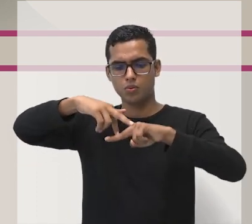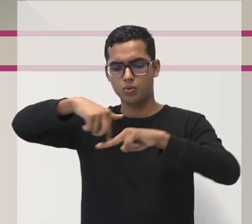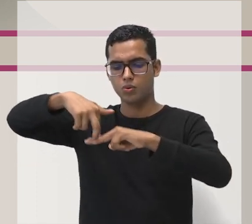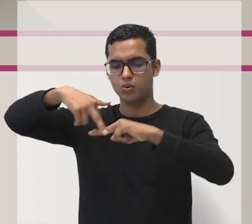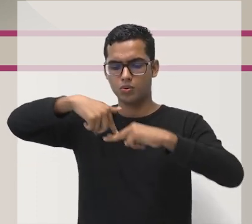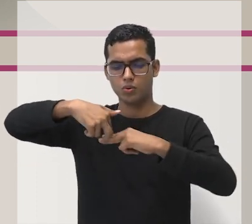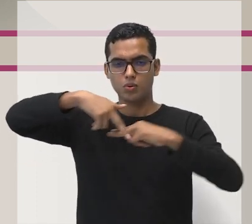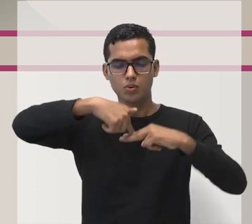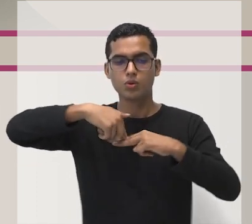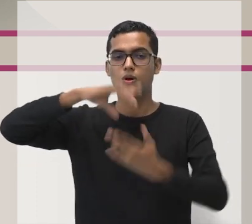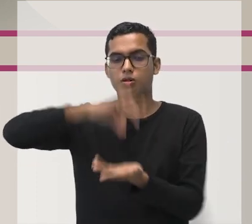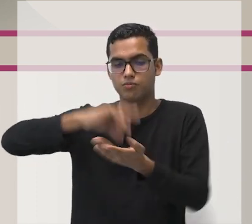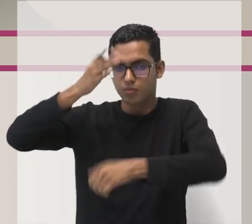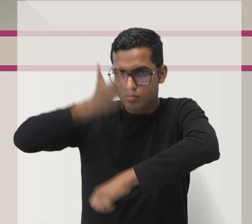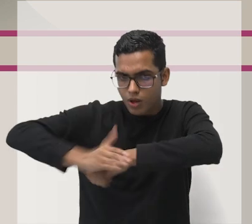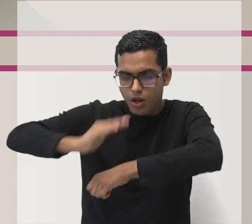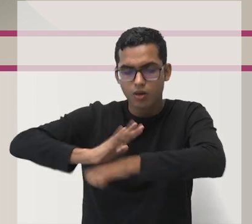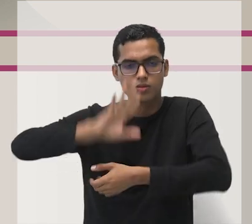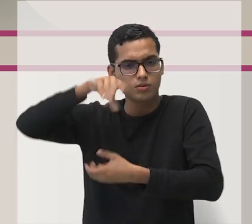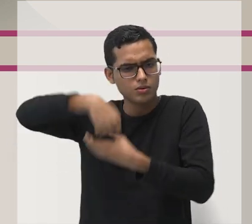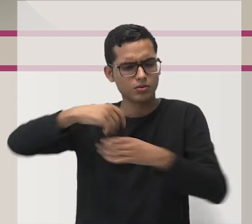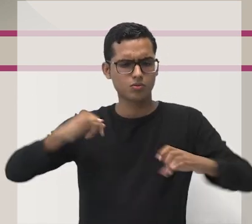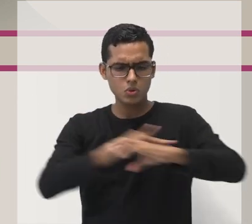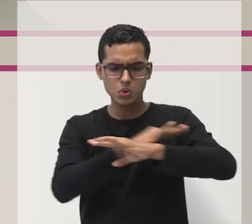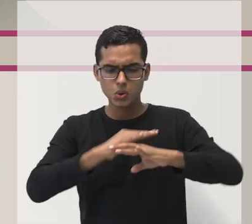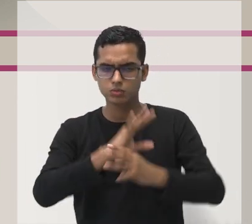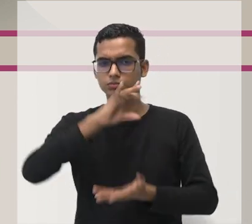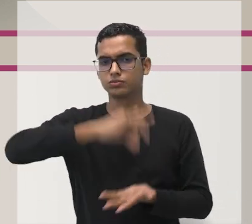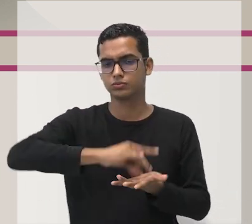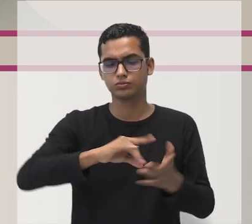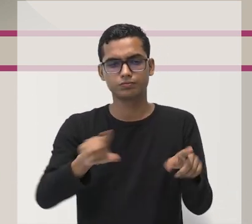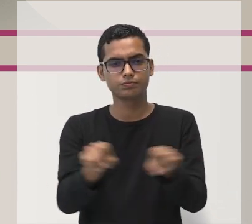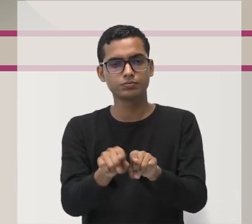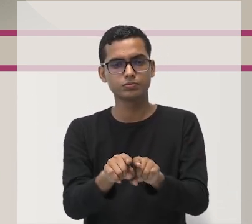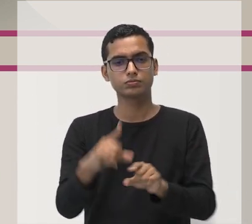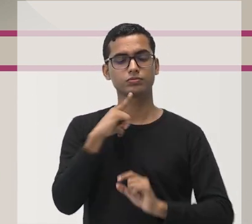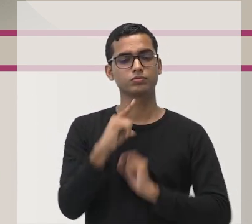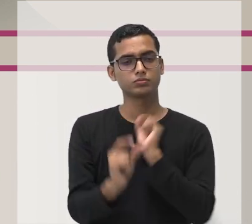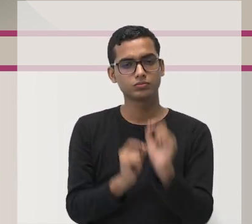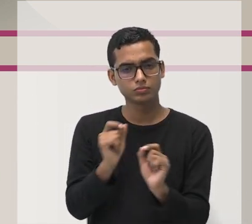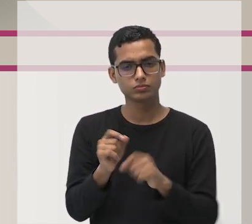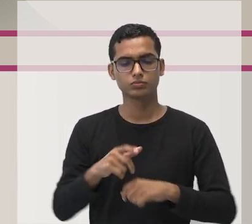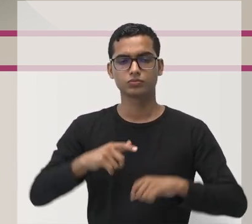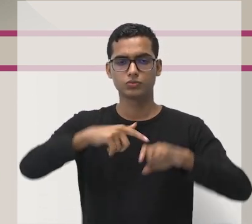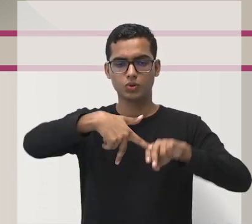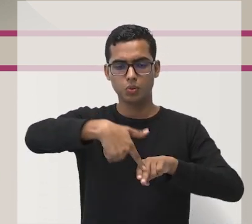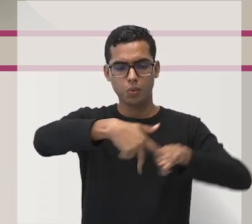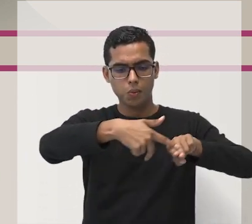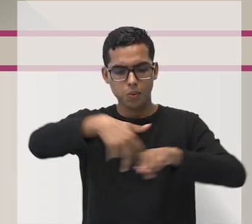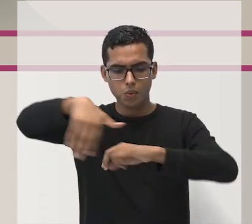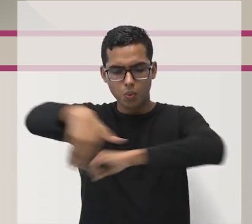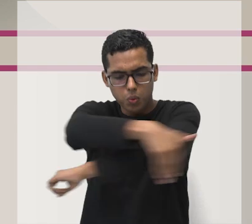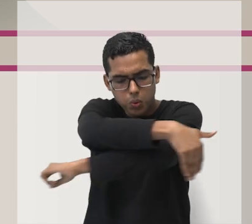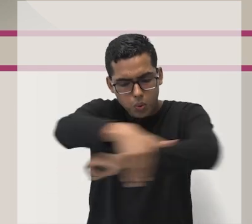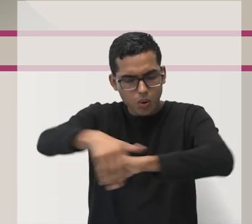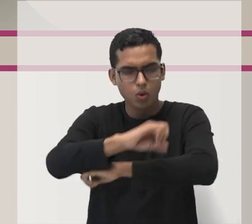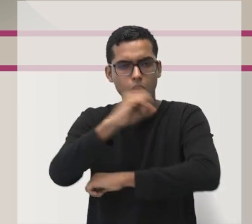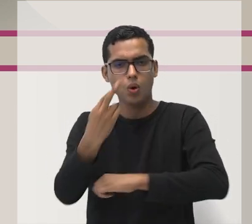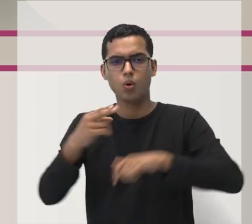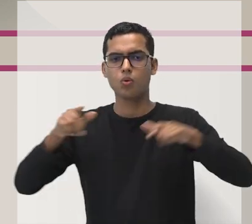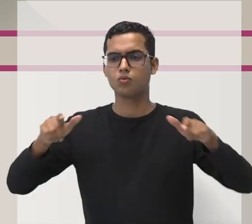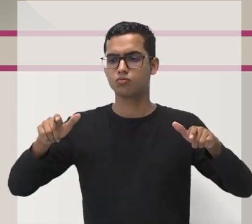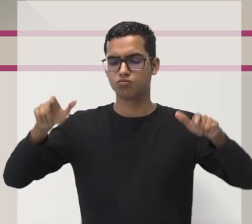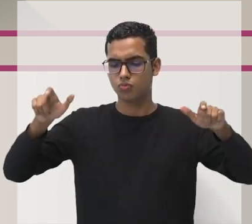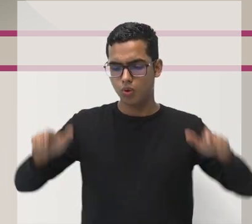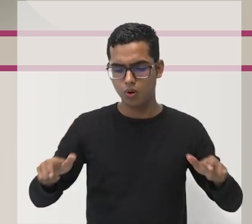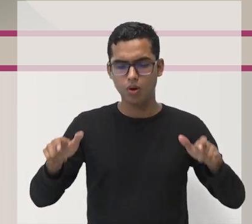e praticados, nas cidades. Consiste em percorrer as ruas da cidade ou ambientes